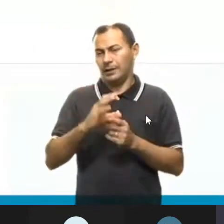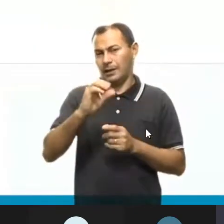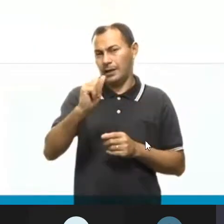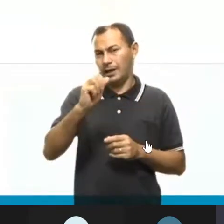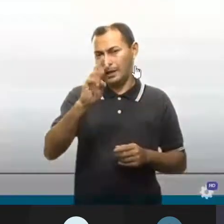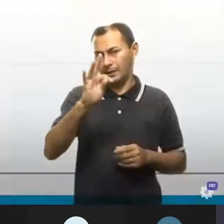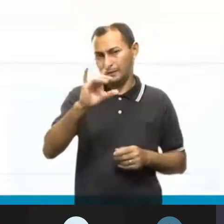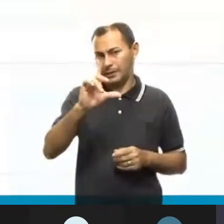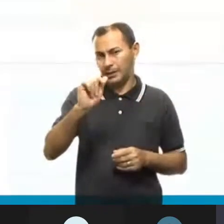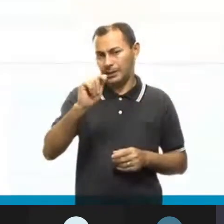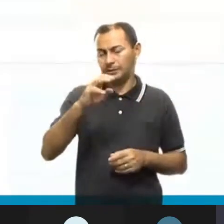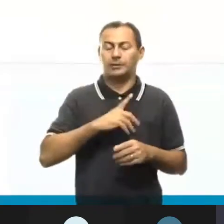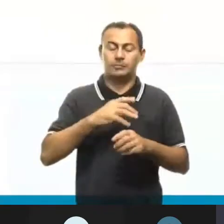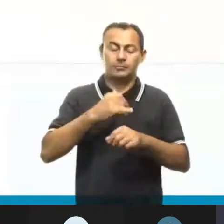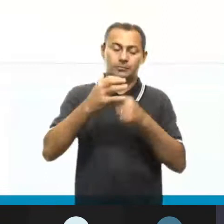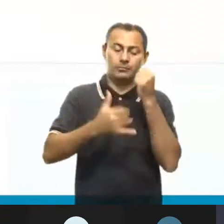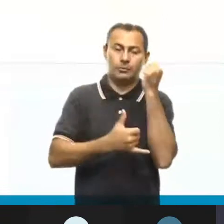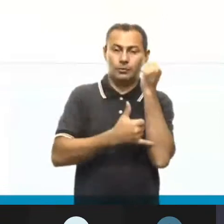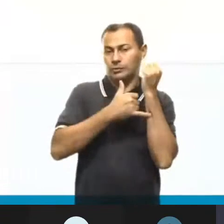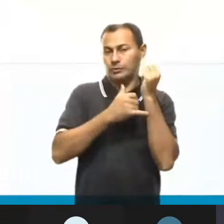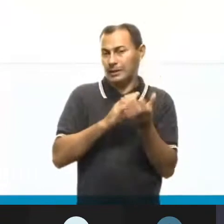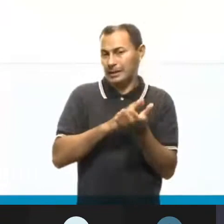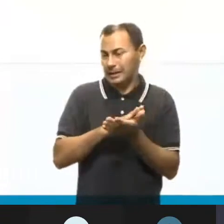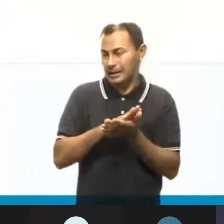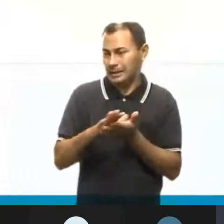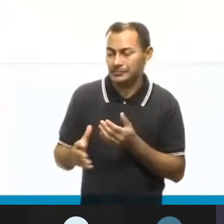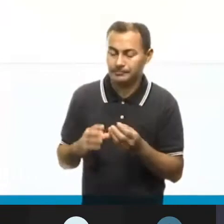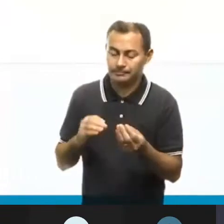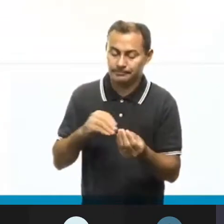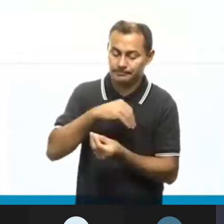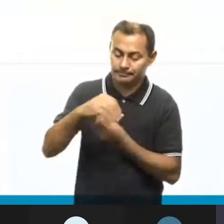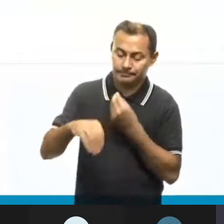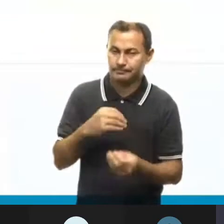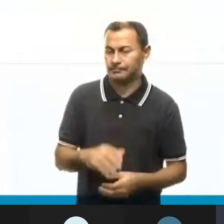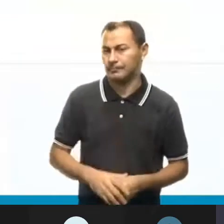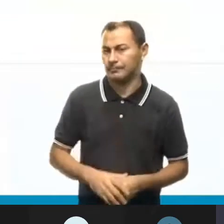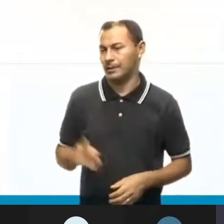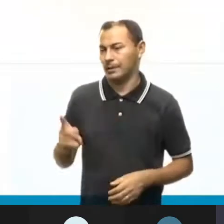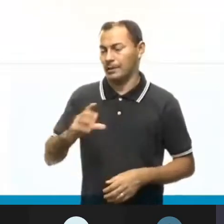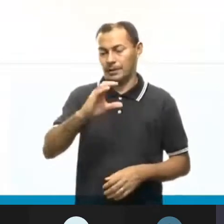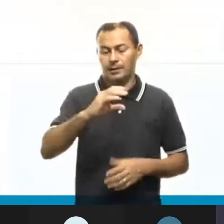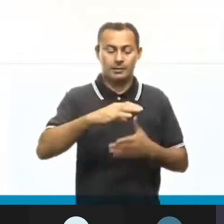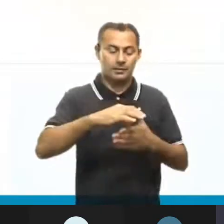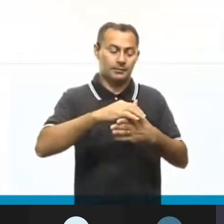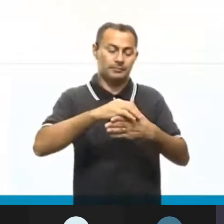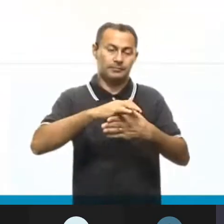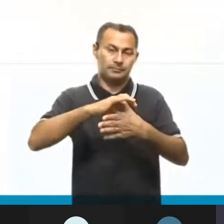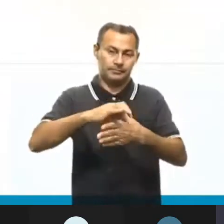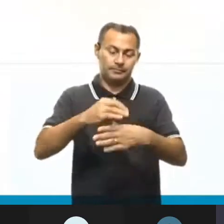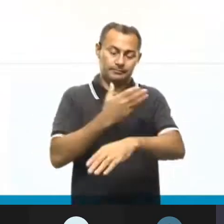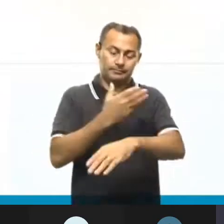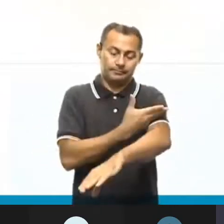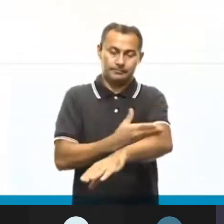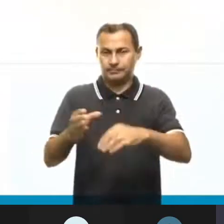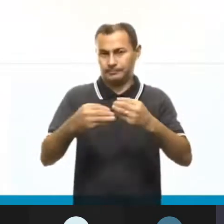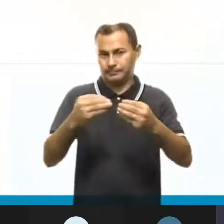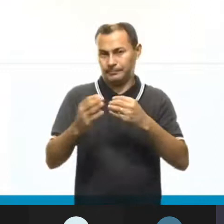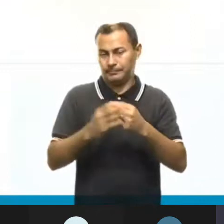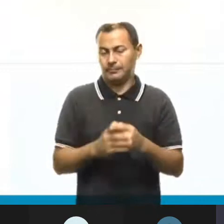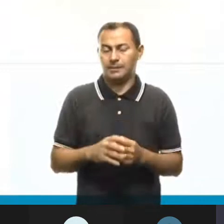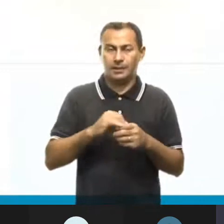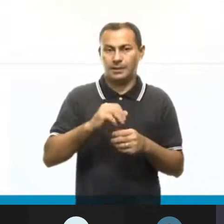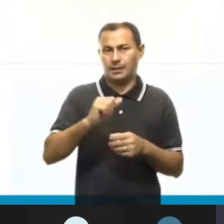a cartilagem alina e ele tem músculo liso aqui, ó, envolvendo essa cartilagem hialina aqui, externamente